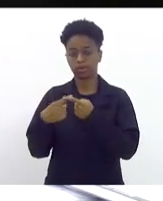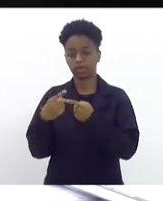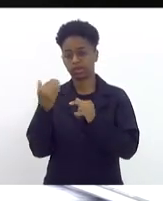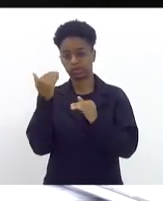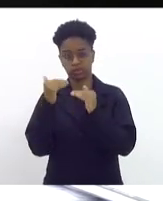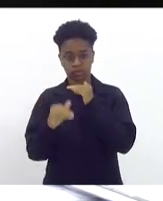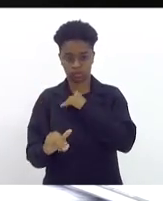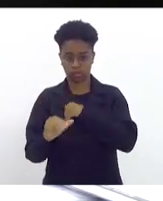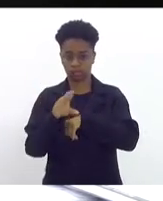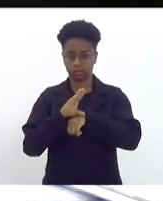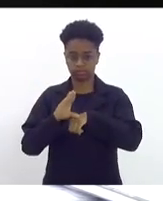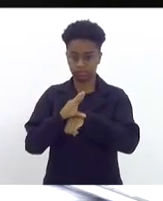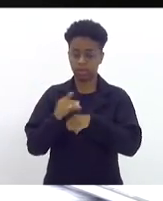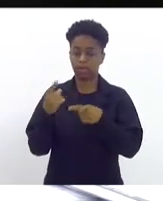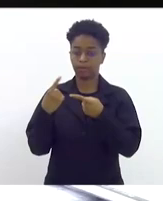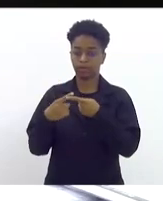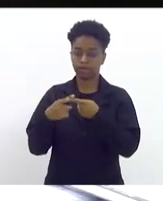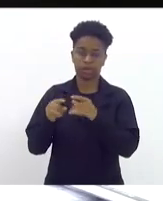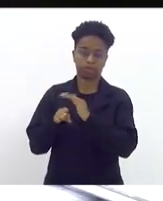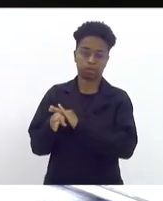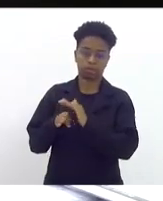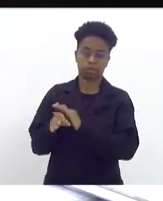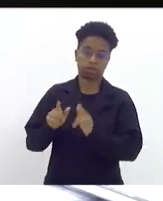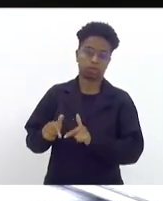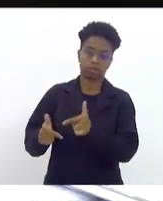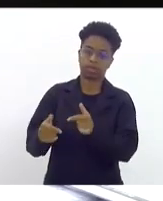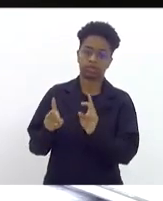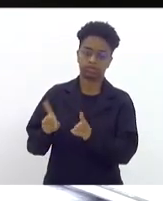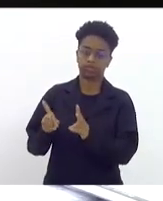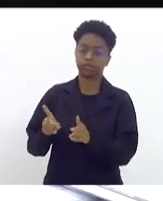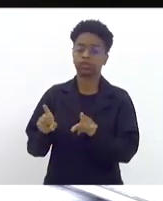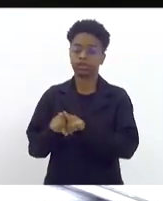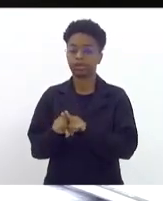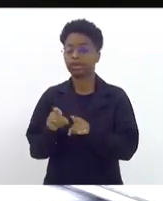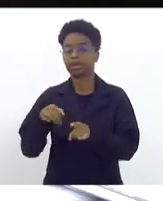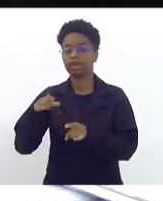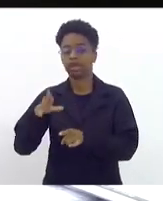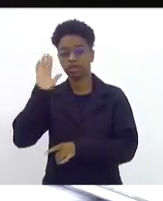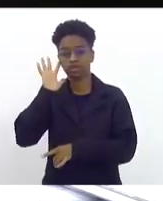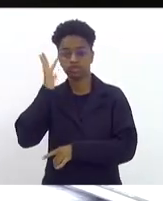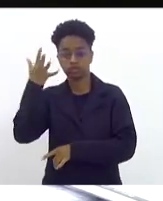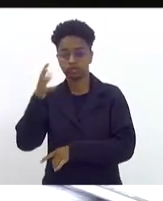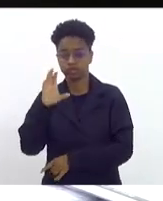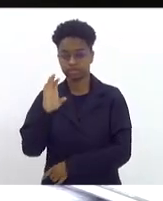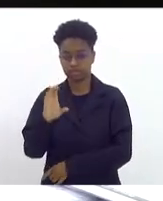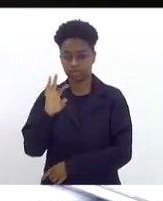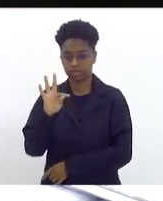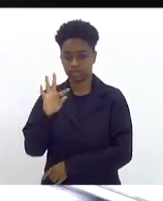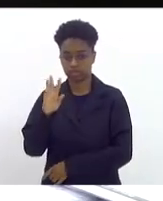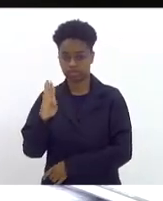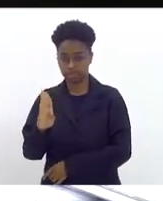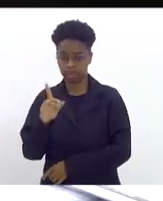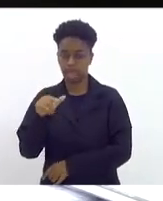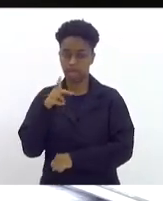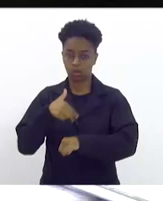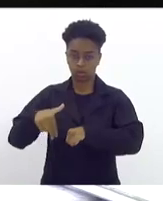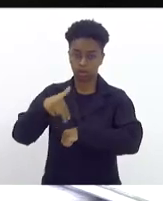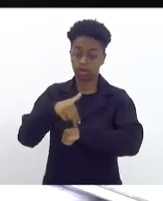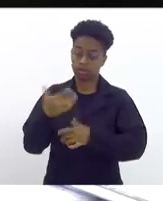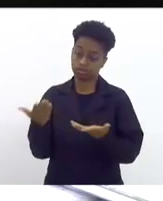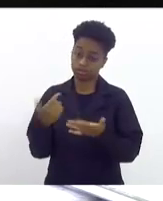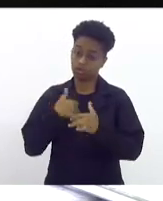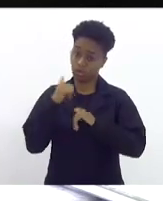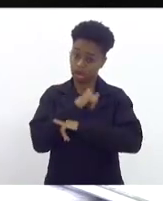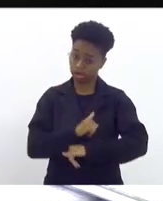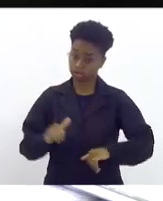de iniciativa e que a energia sobre o CTB é a união a minha competiu alertar